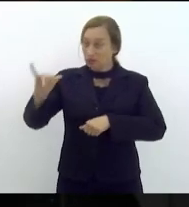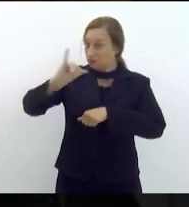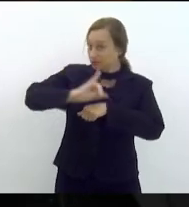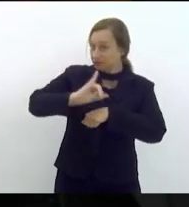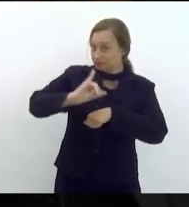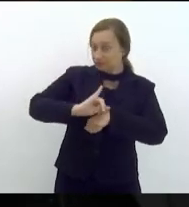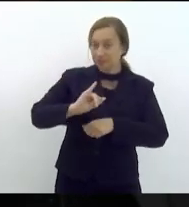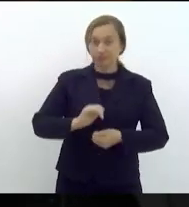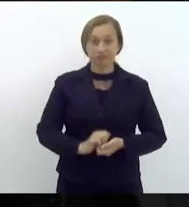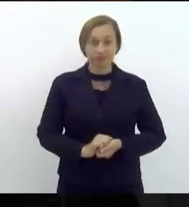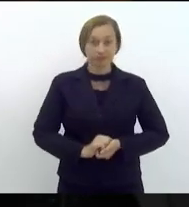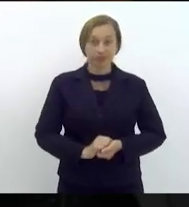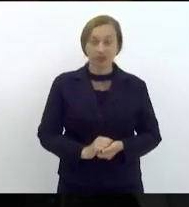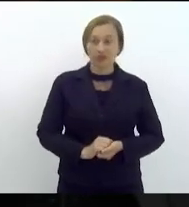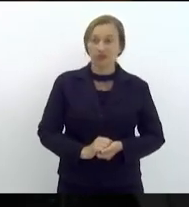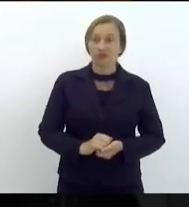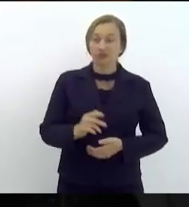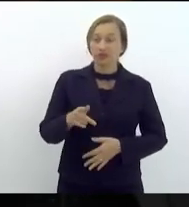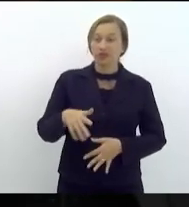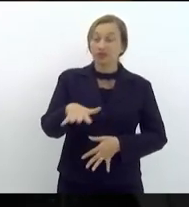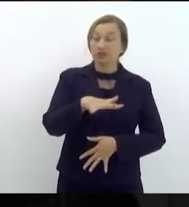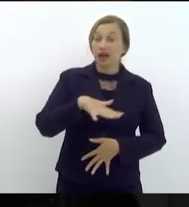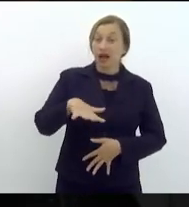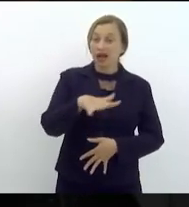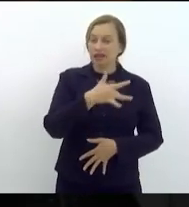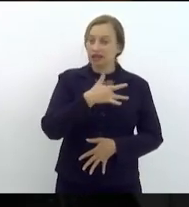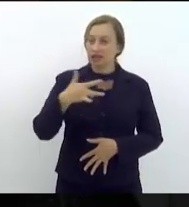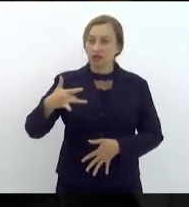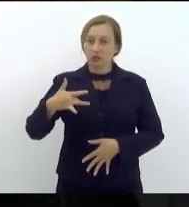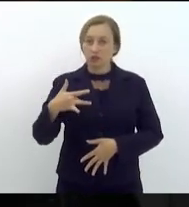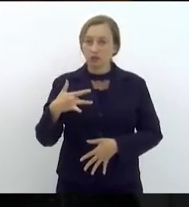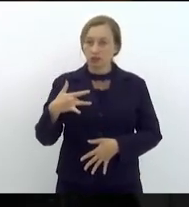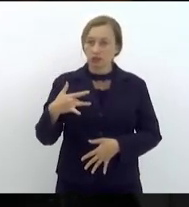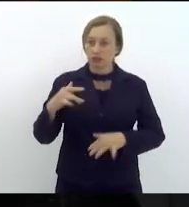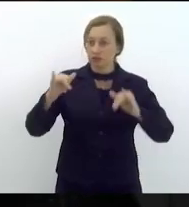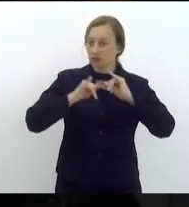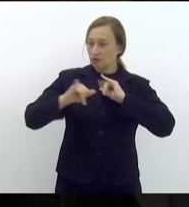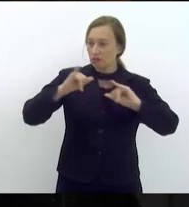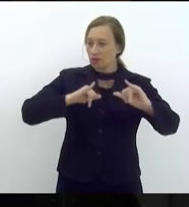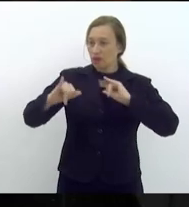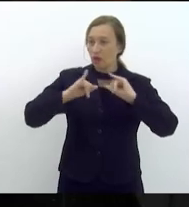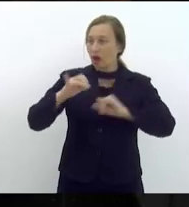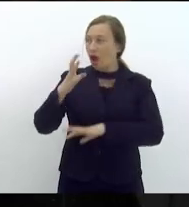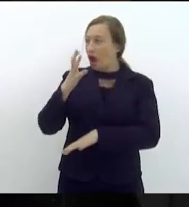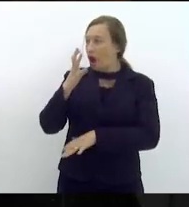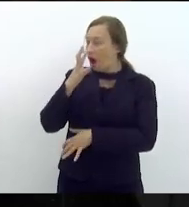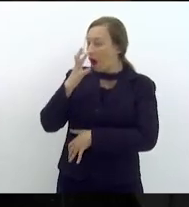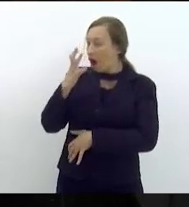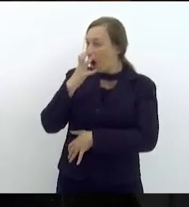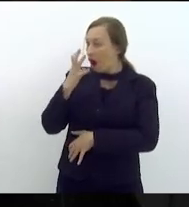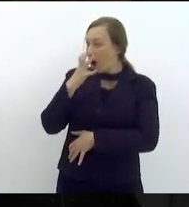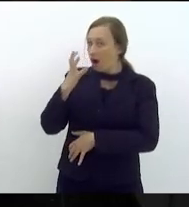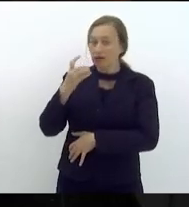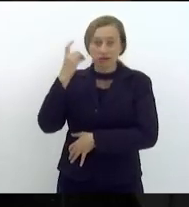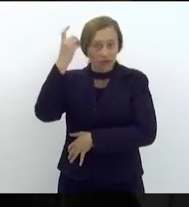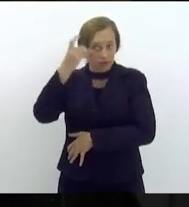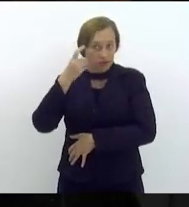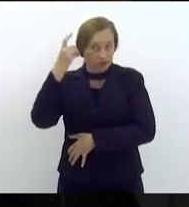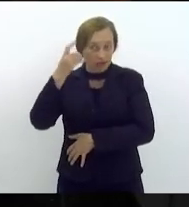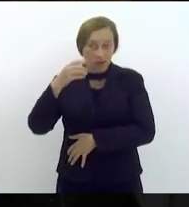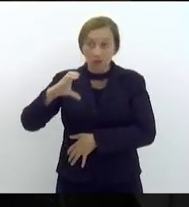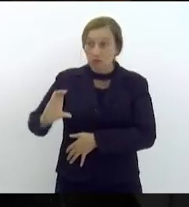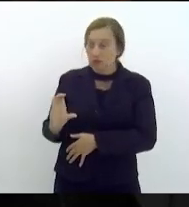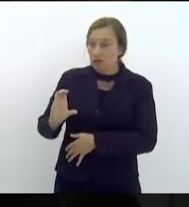uma exposição sobre a área da saúde e fiquei admirado deputado Carlos Henrique